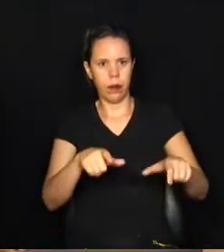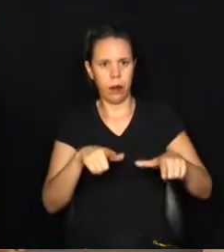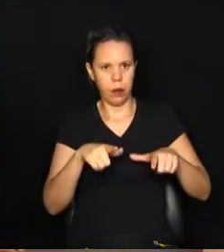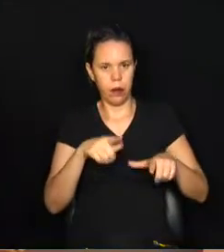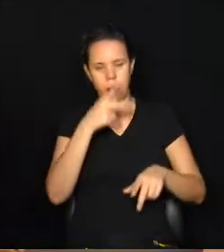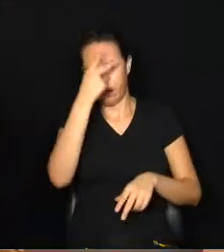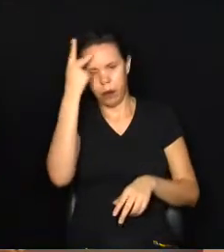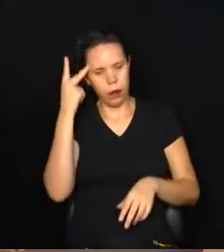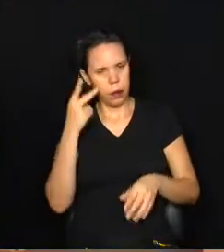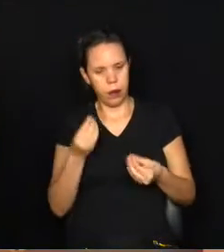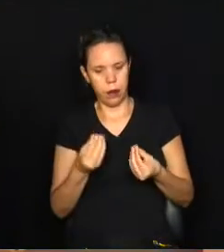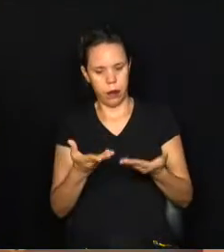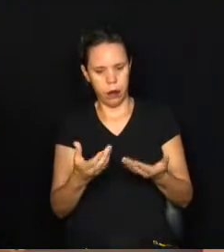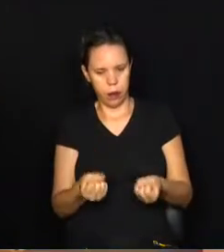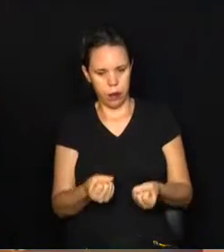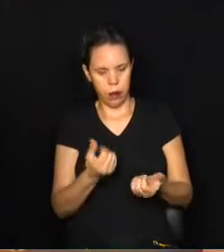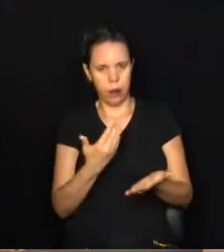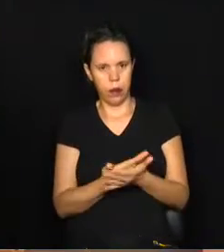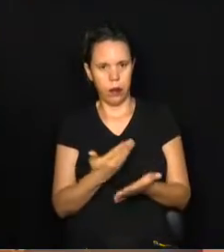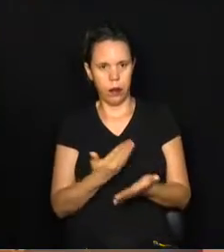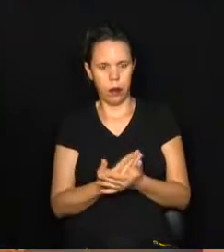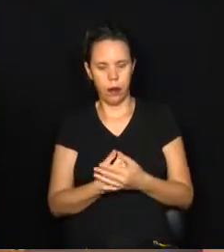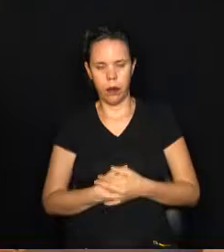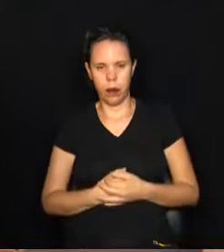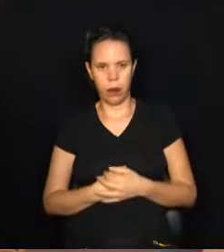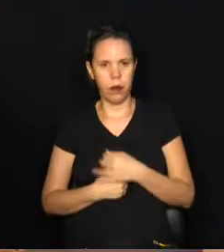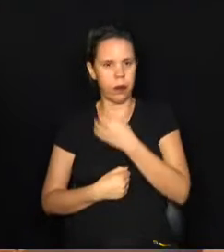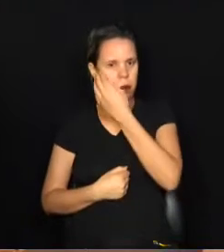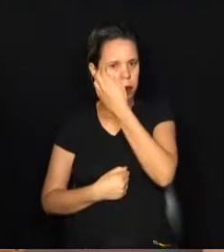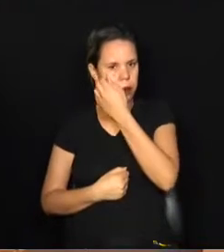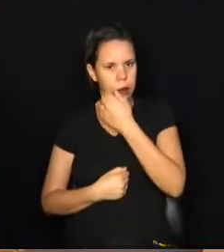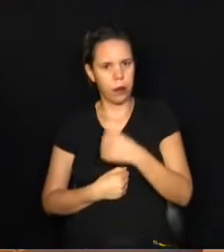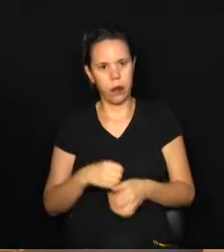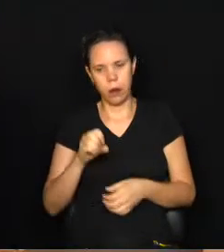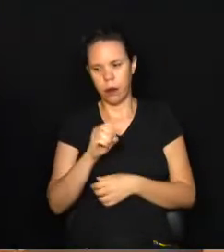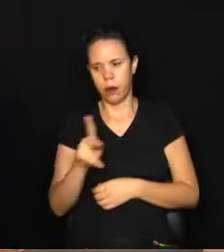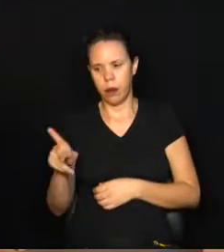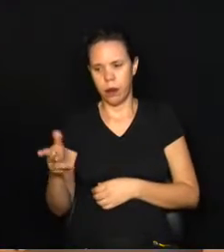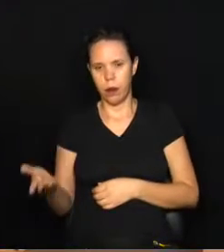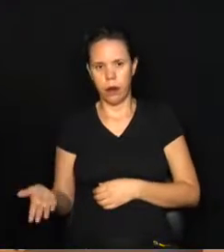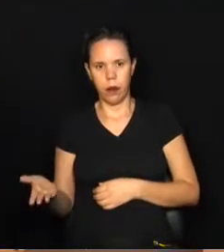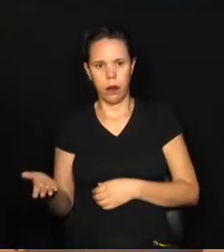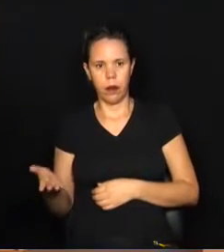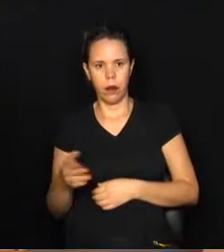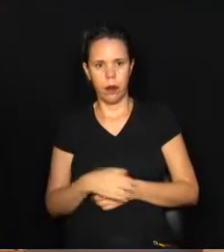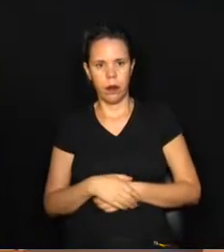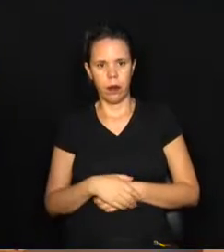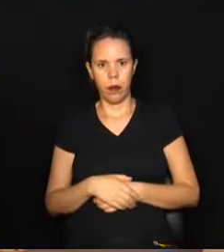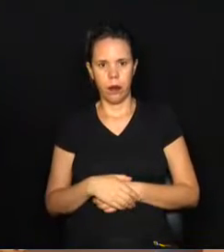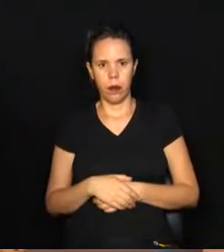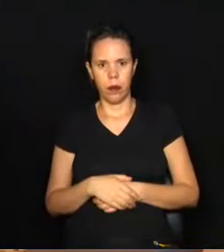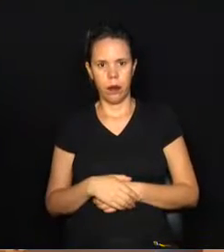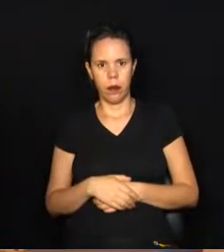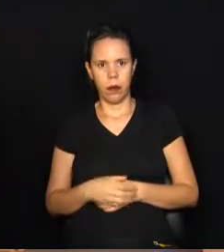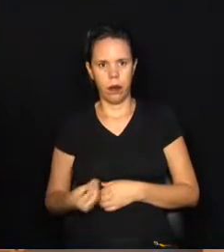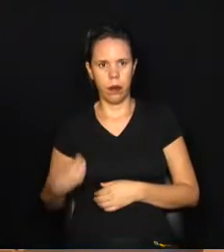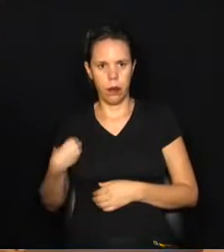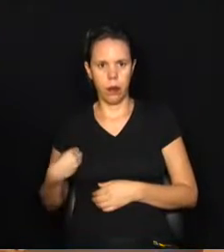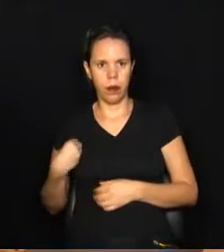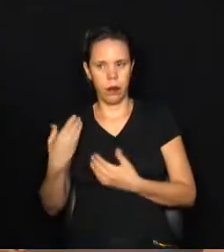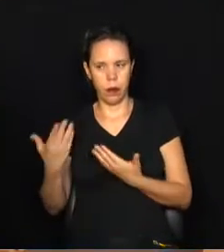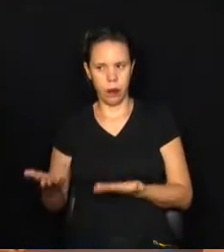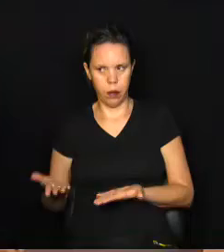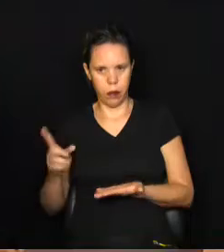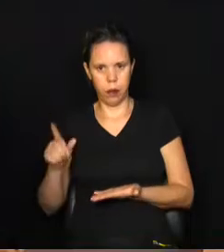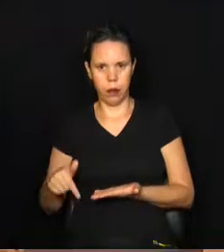quem permitiu estudar. Então, o optometrista, ele está classificado,